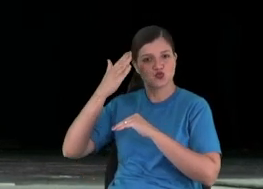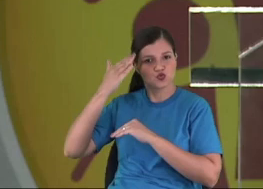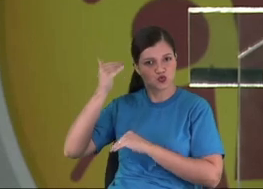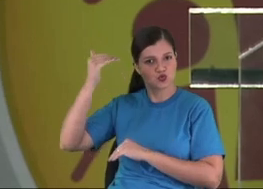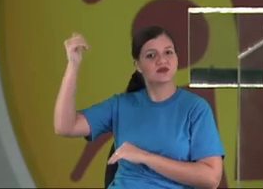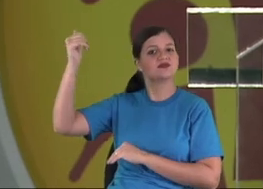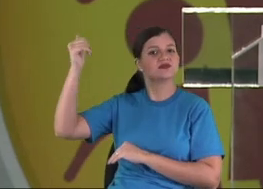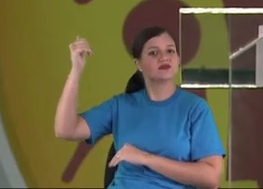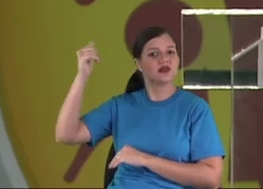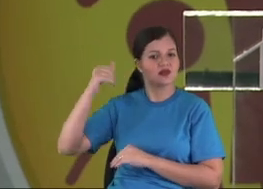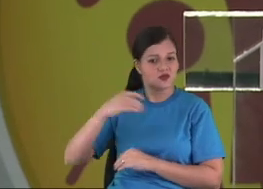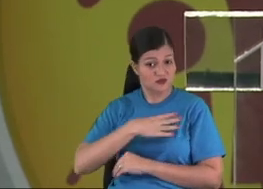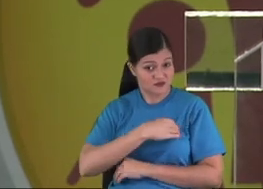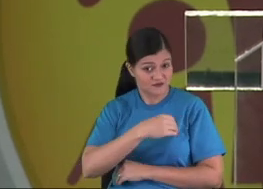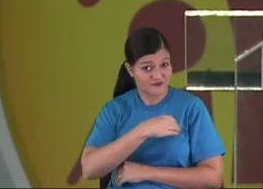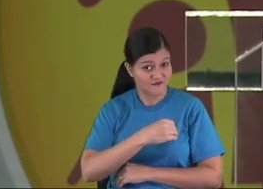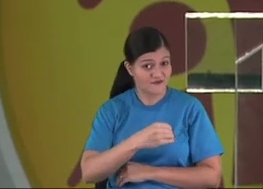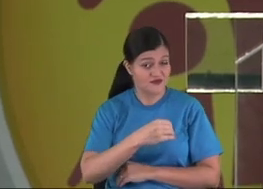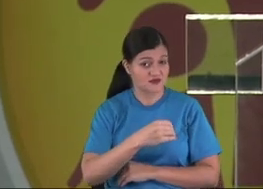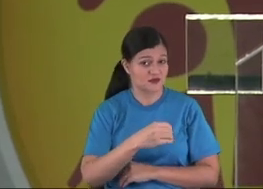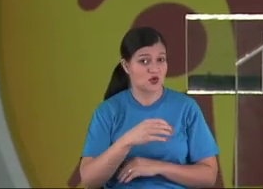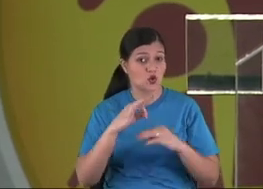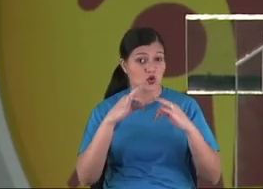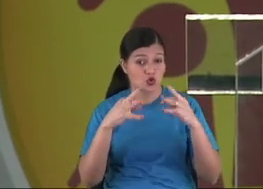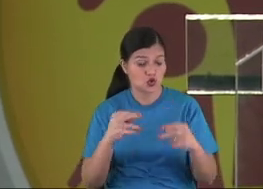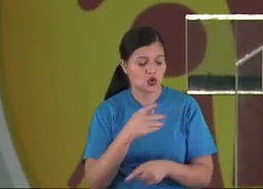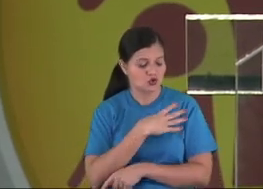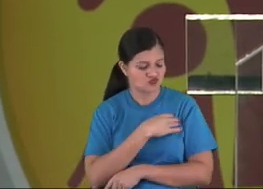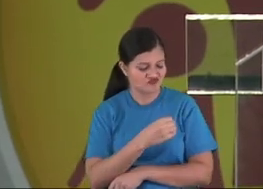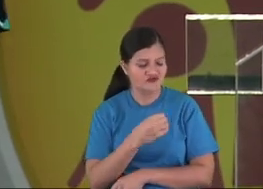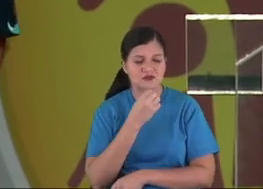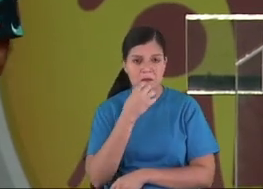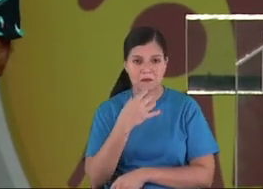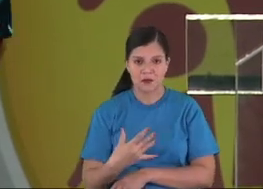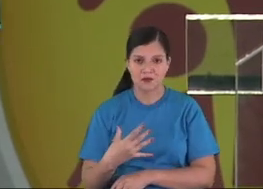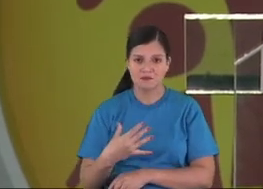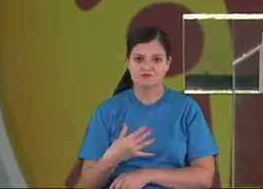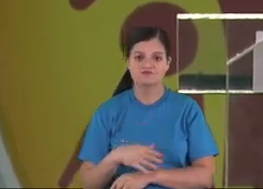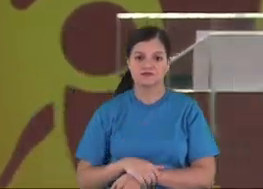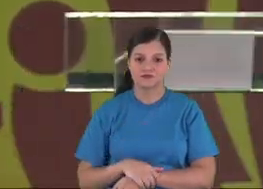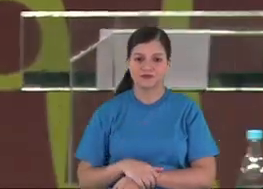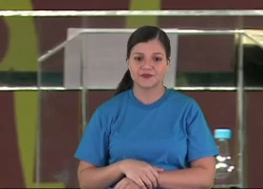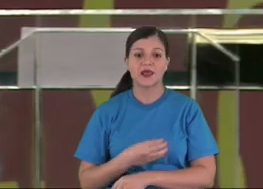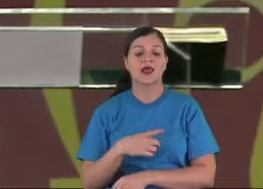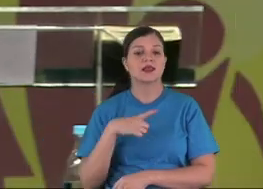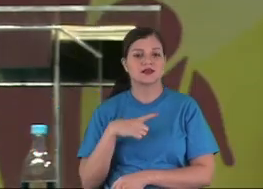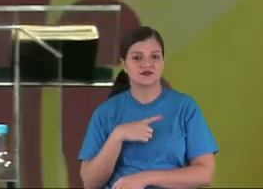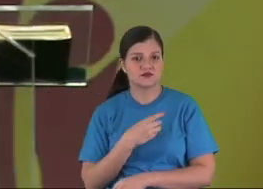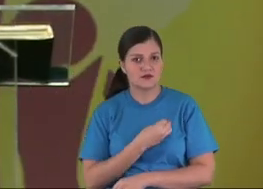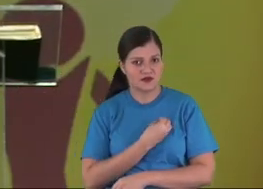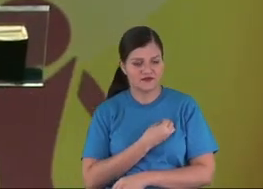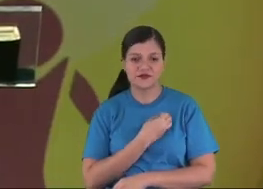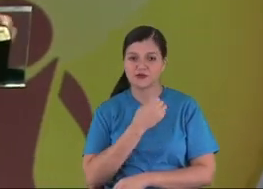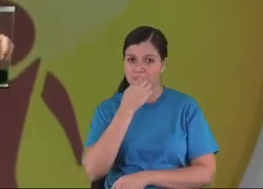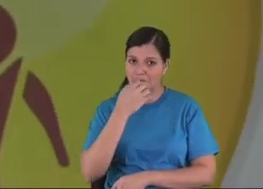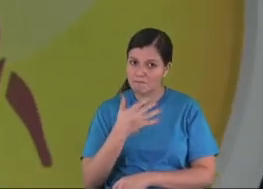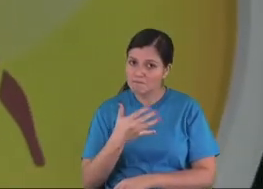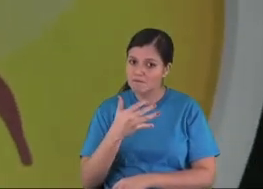pela criminalidade, nem drogas, mas todos tiveram vidas